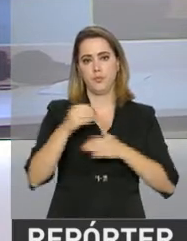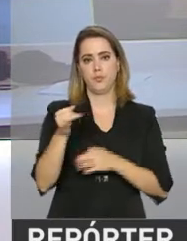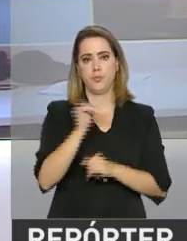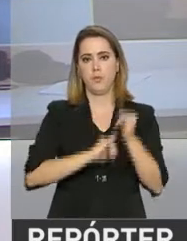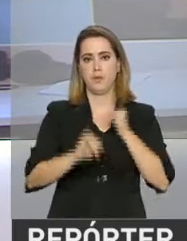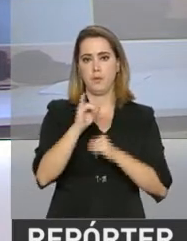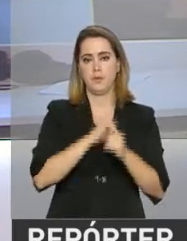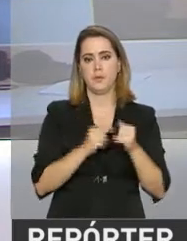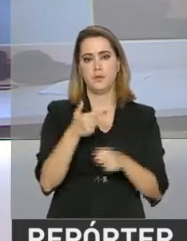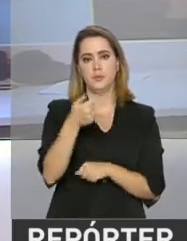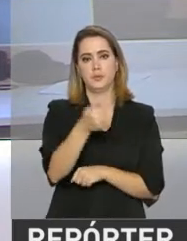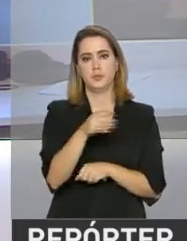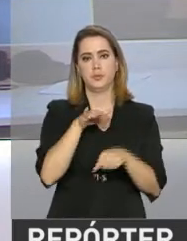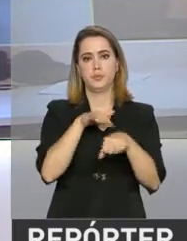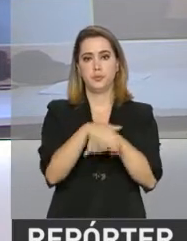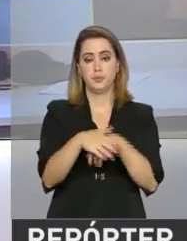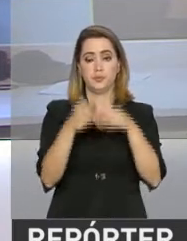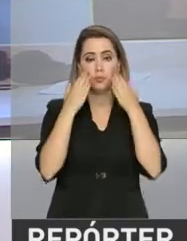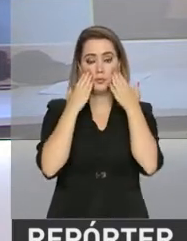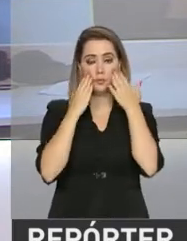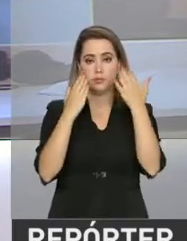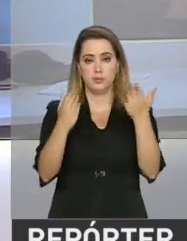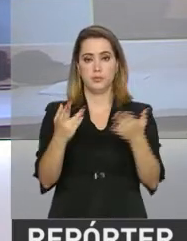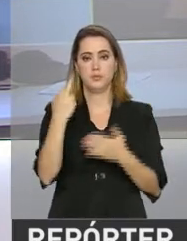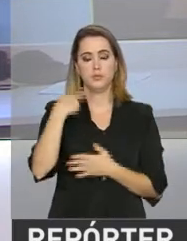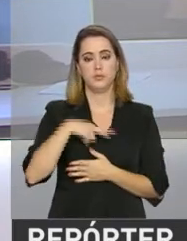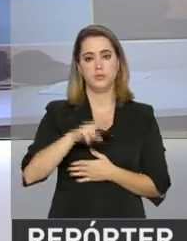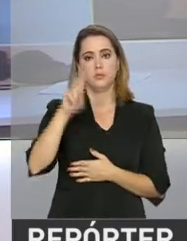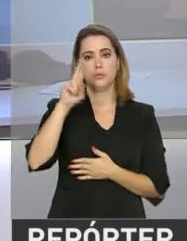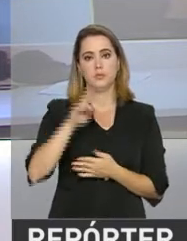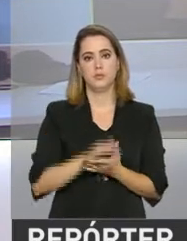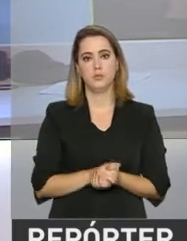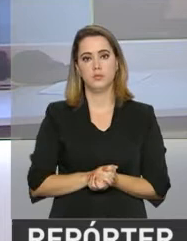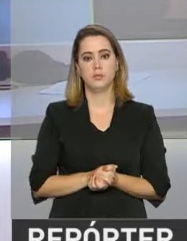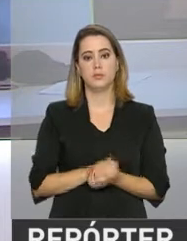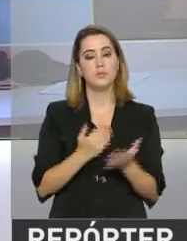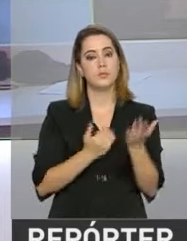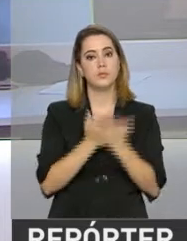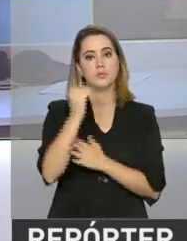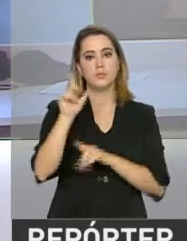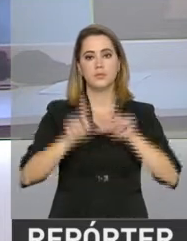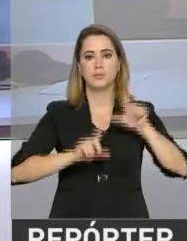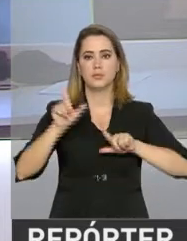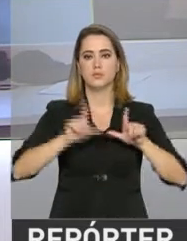outras informações, ou às 19h, na próxima edição do Repórter NBR.